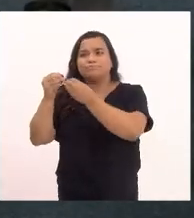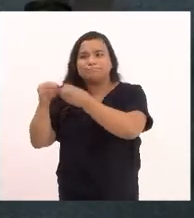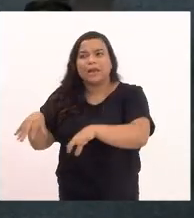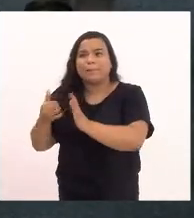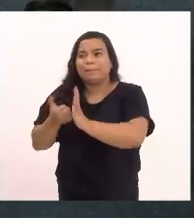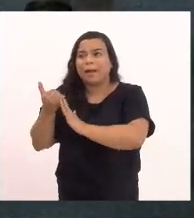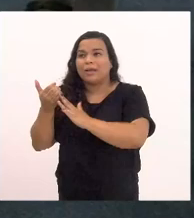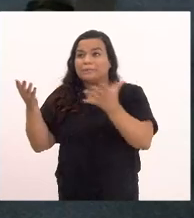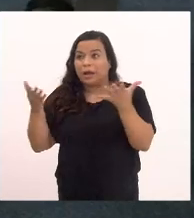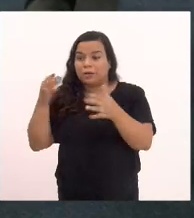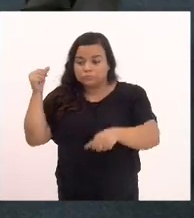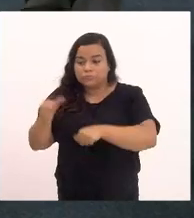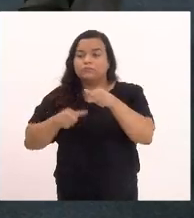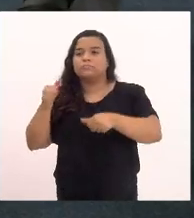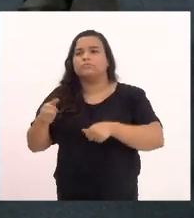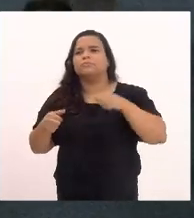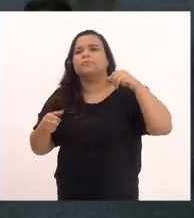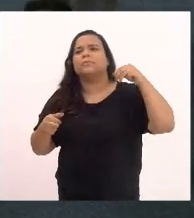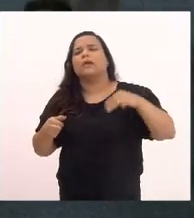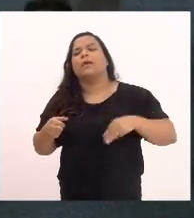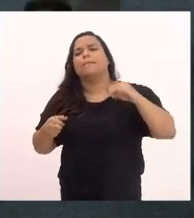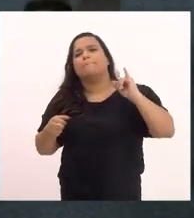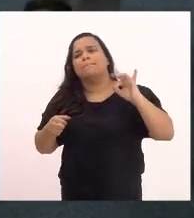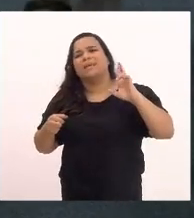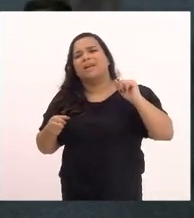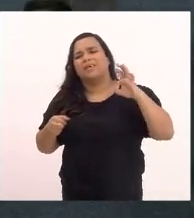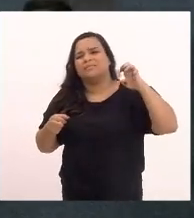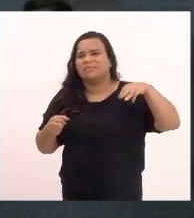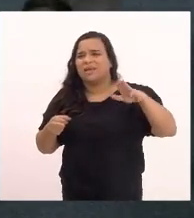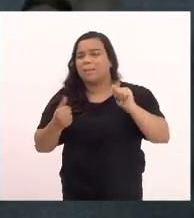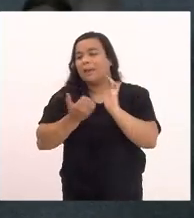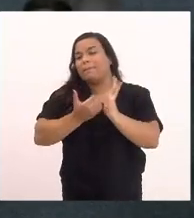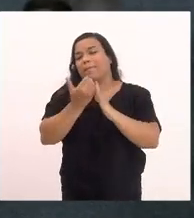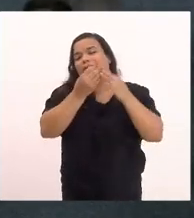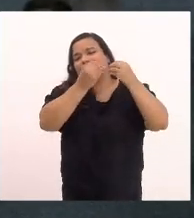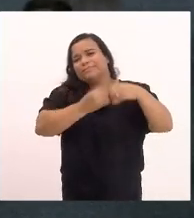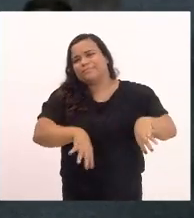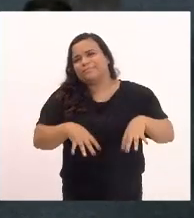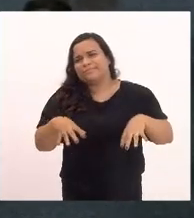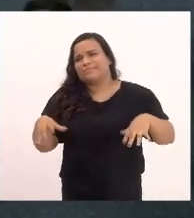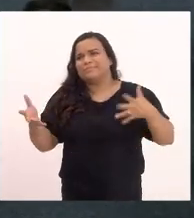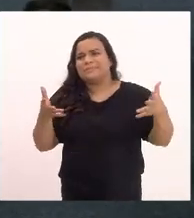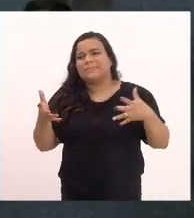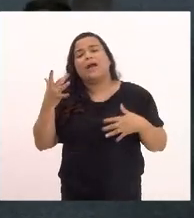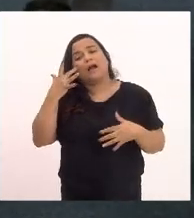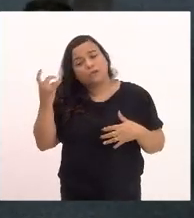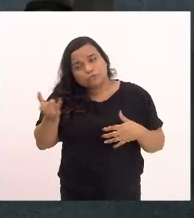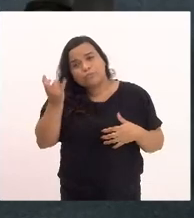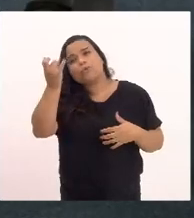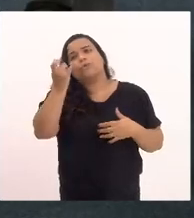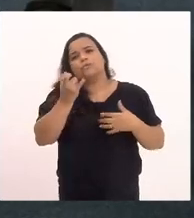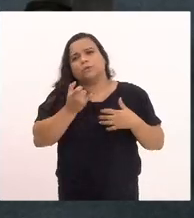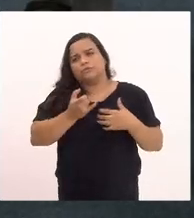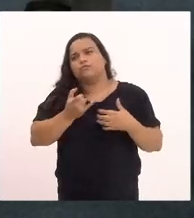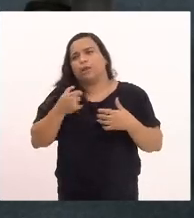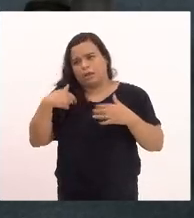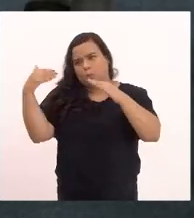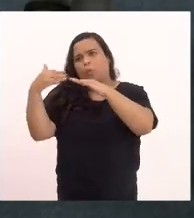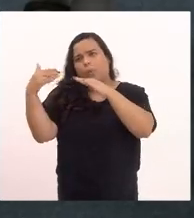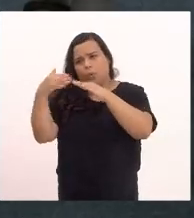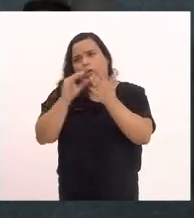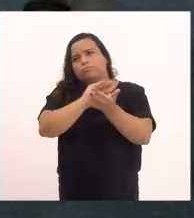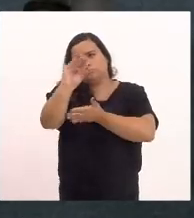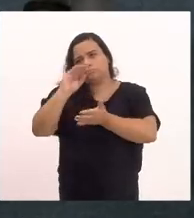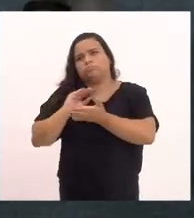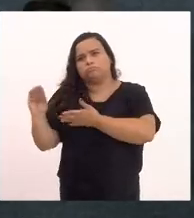mais atingida. Enfim, então, eu quero dizer que acho que é um gesto importante. Eu concordo com essa